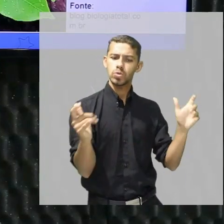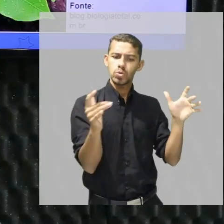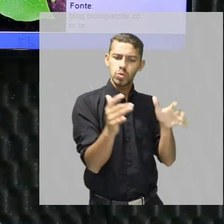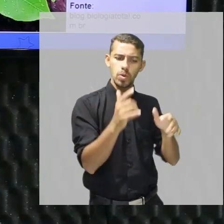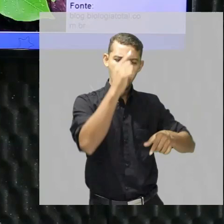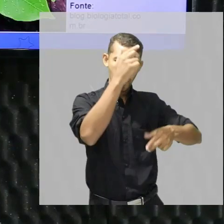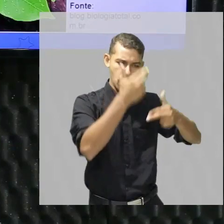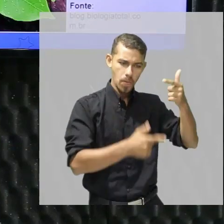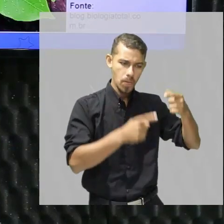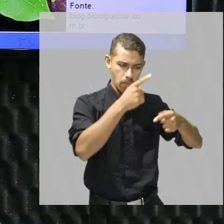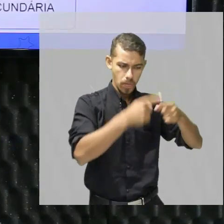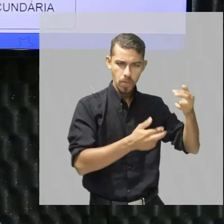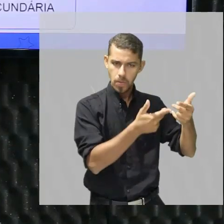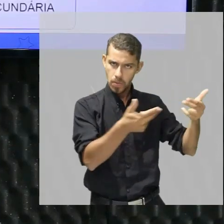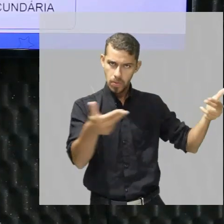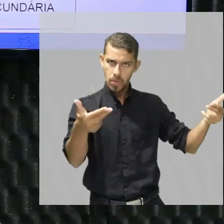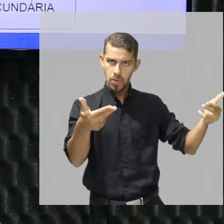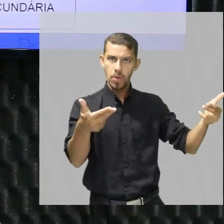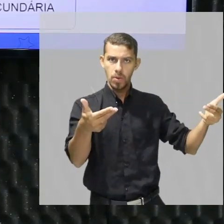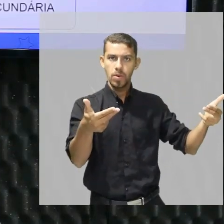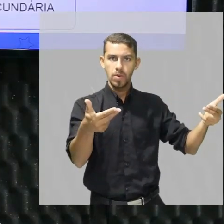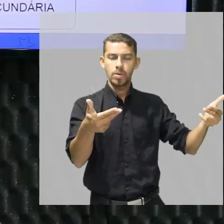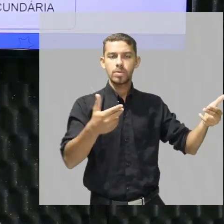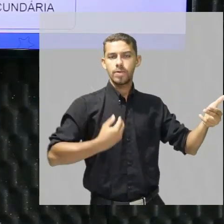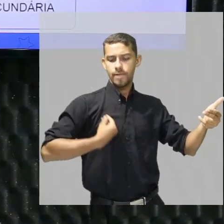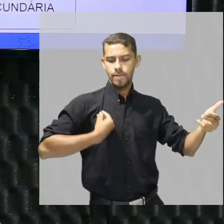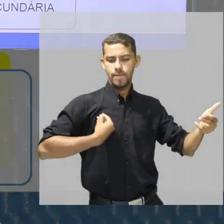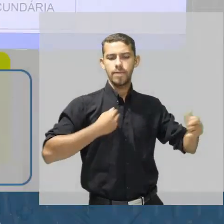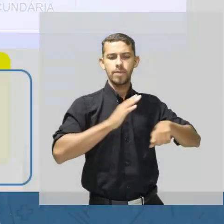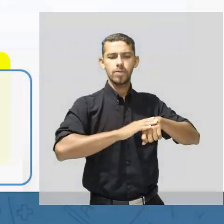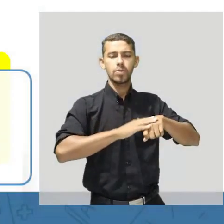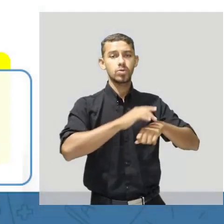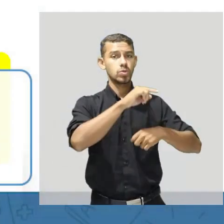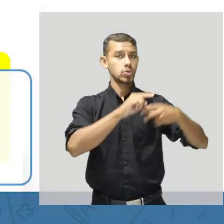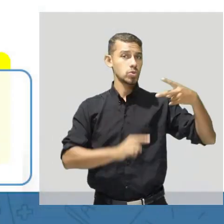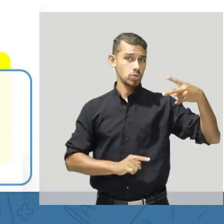novos habitantes, novos seres vivos. Então, nós temos dois